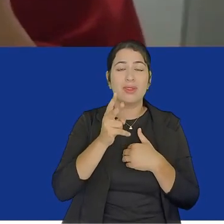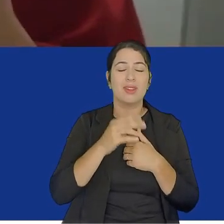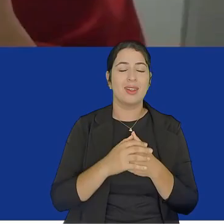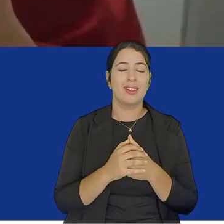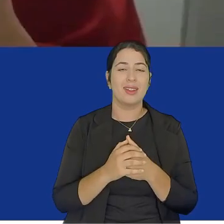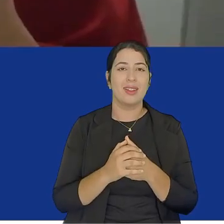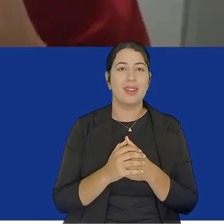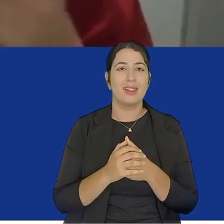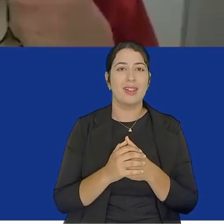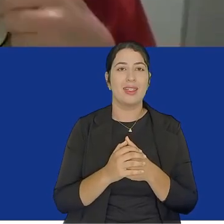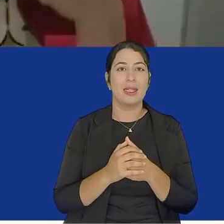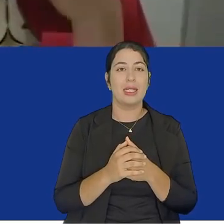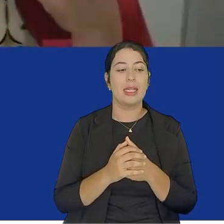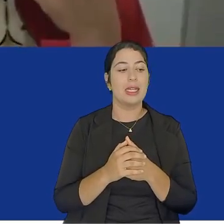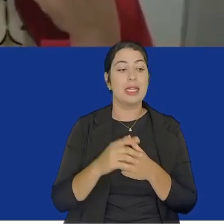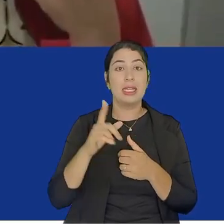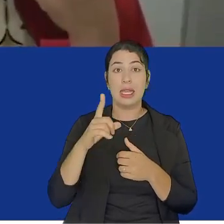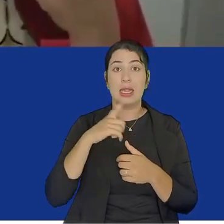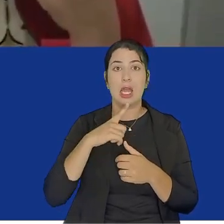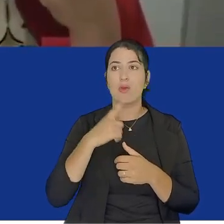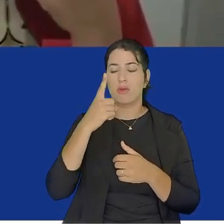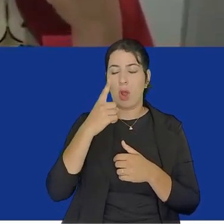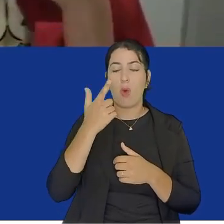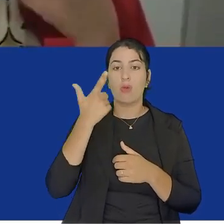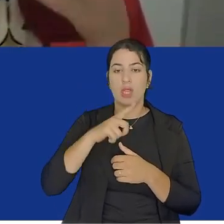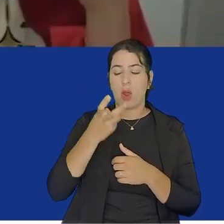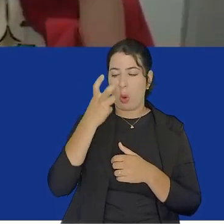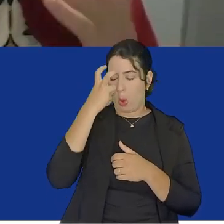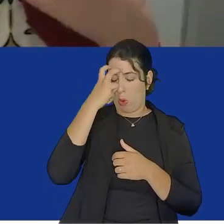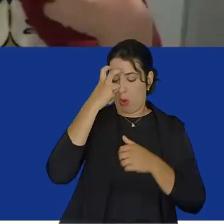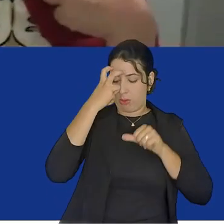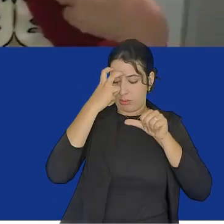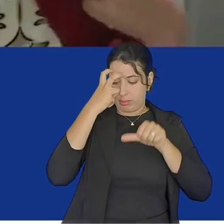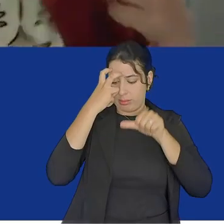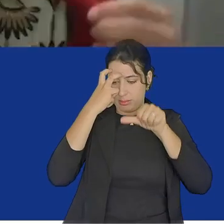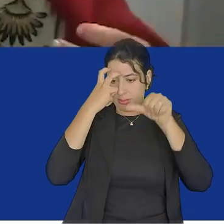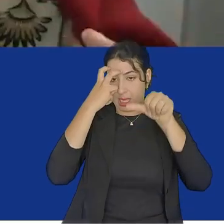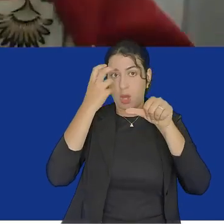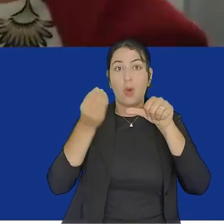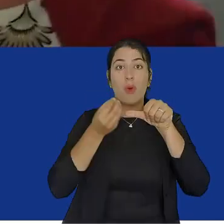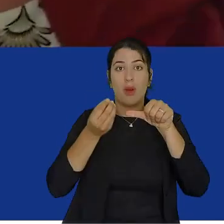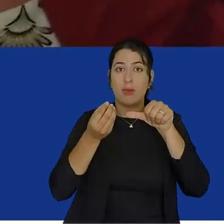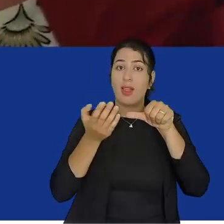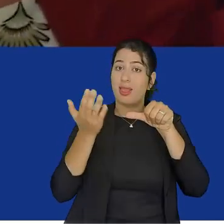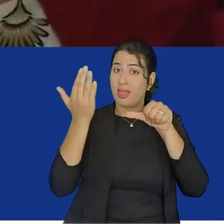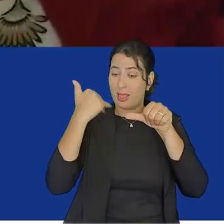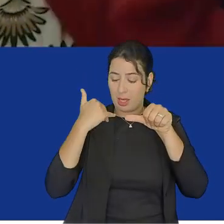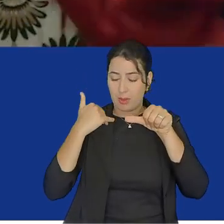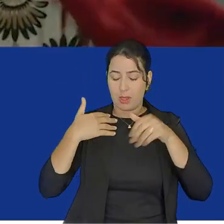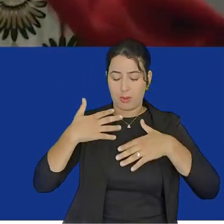de trabalhar, que é de dentro para fora. Então, todos nós entendemos fazer